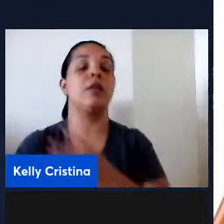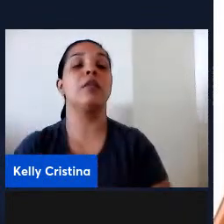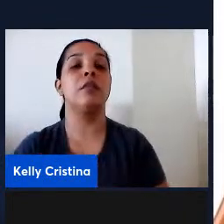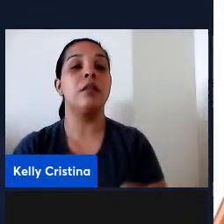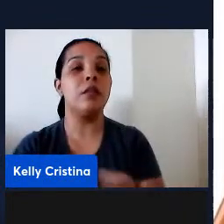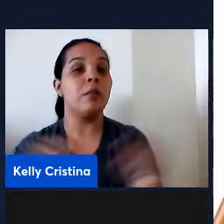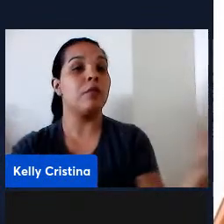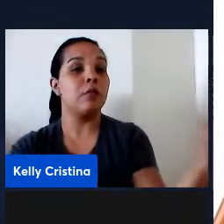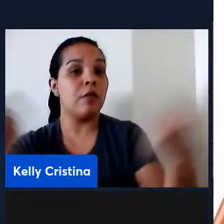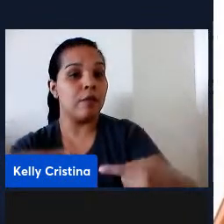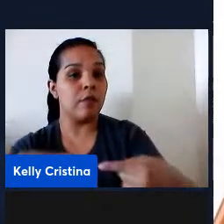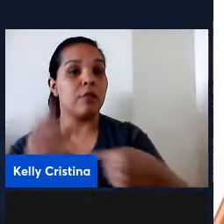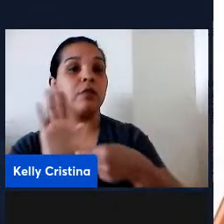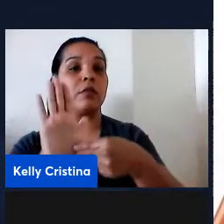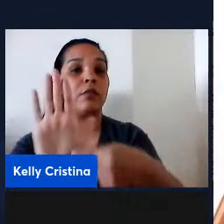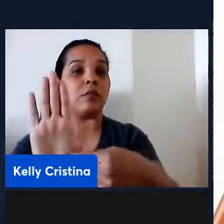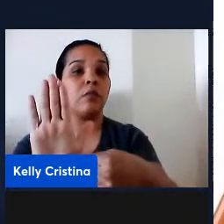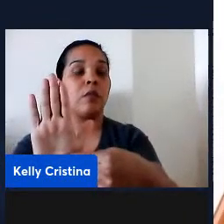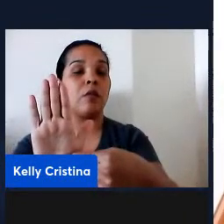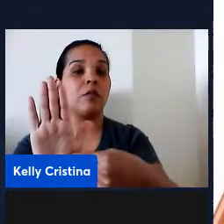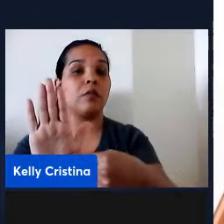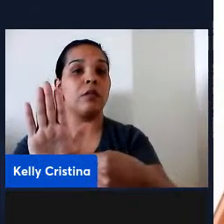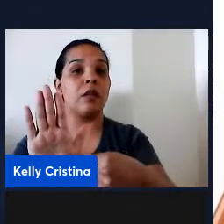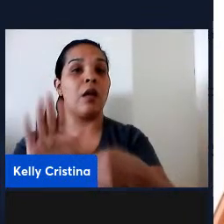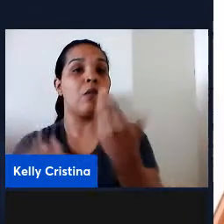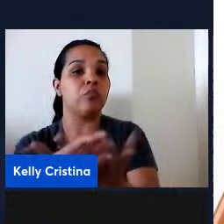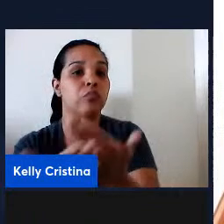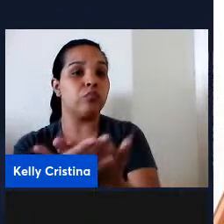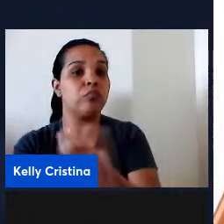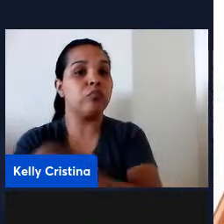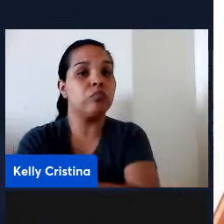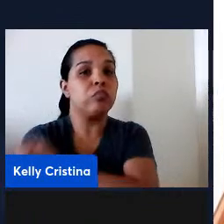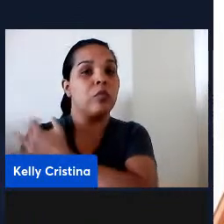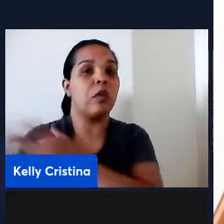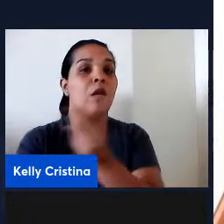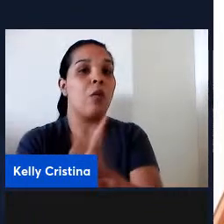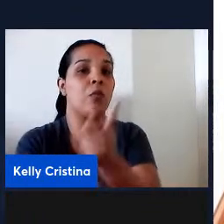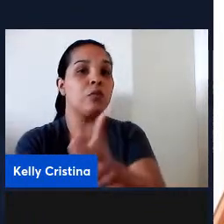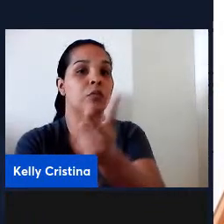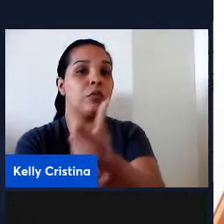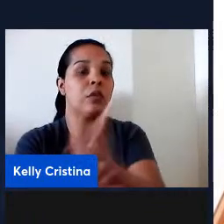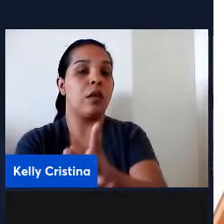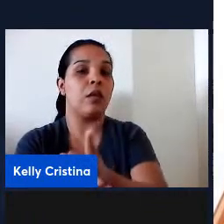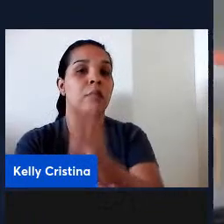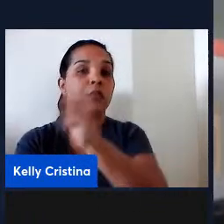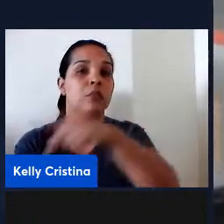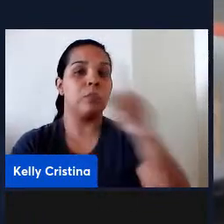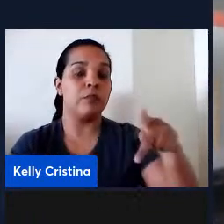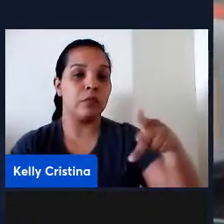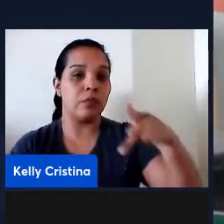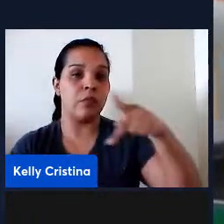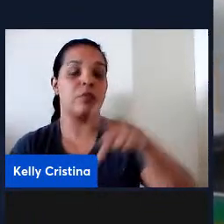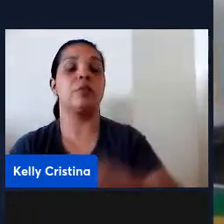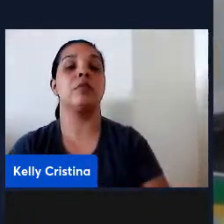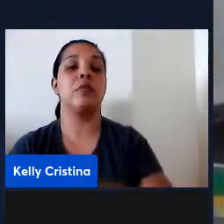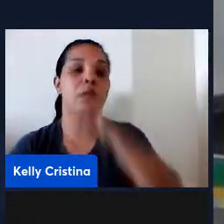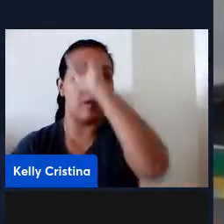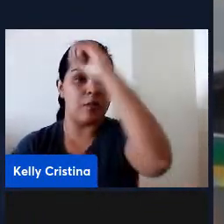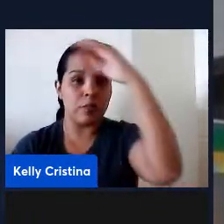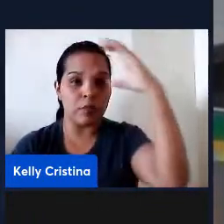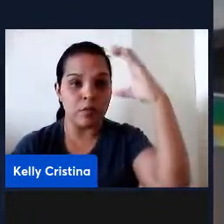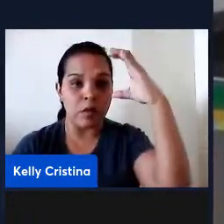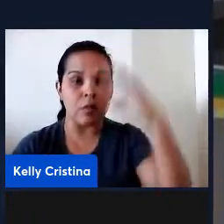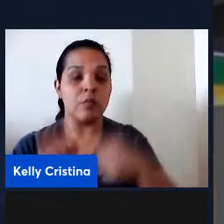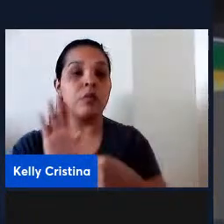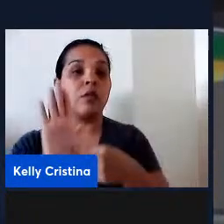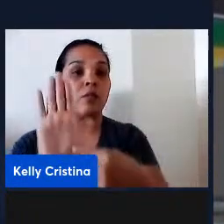que se apresentam à formação inicial e continuada dos professores alfabetizadores, especialmente no que diz respeito